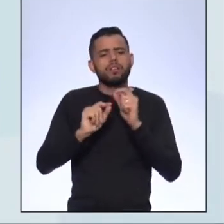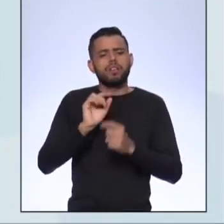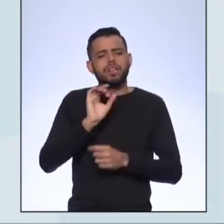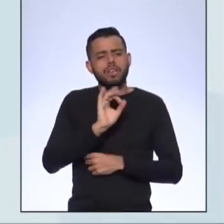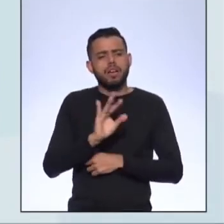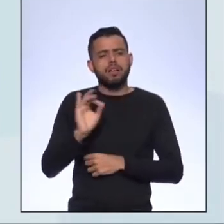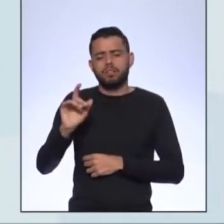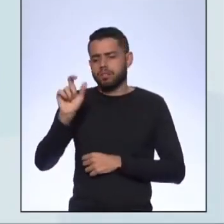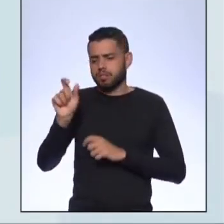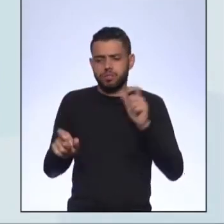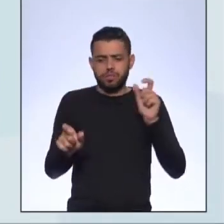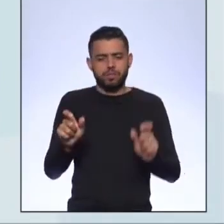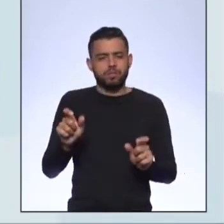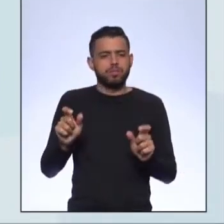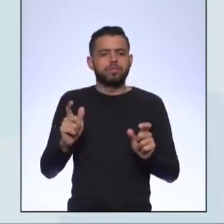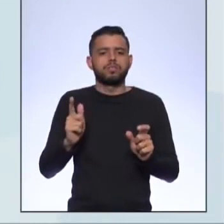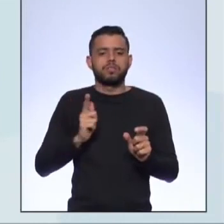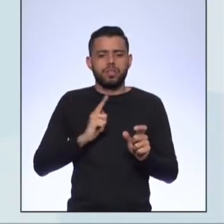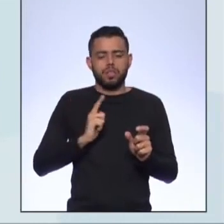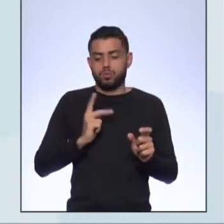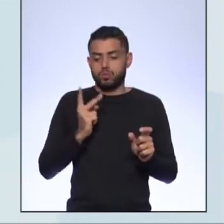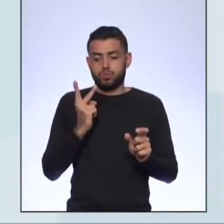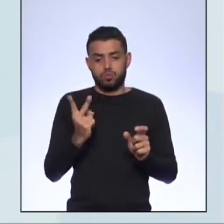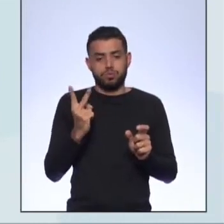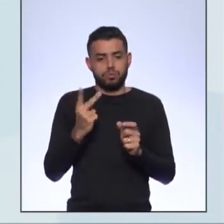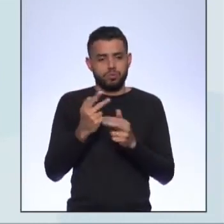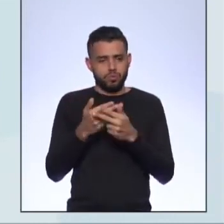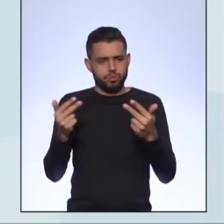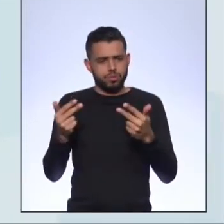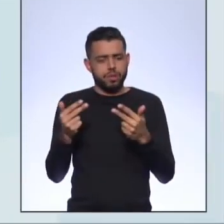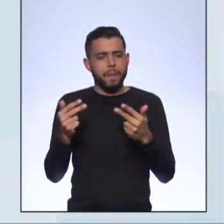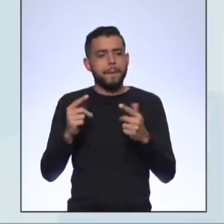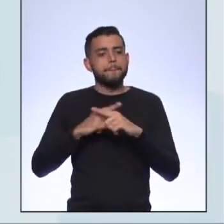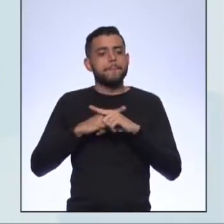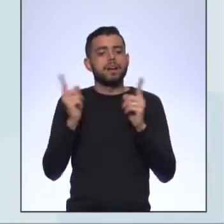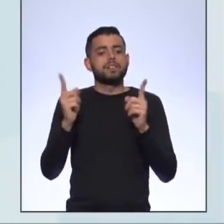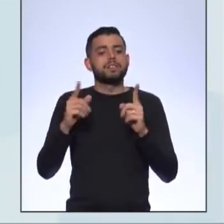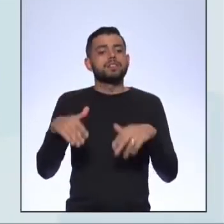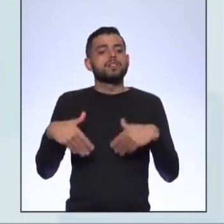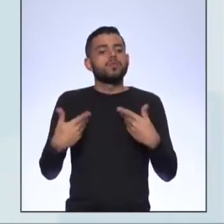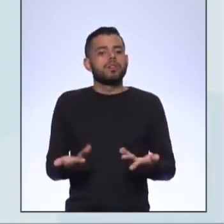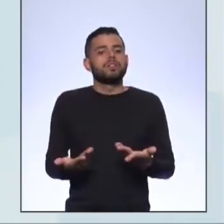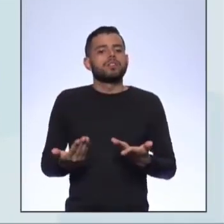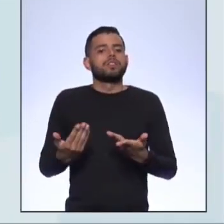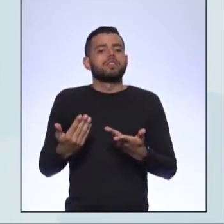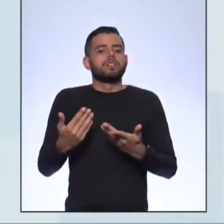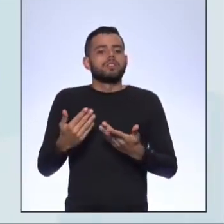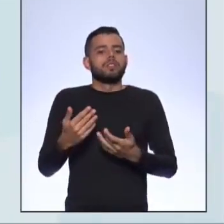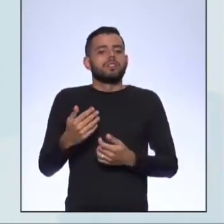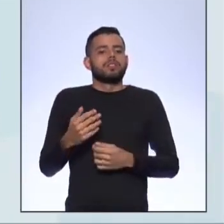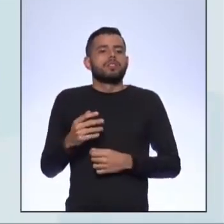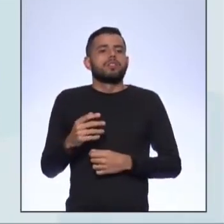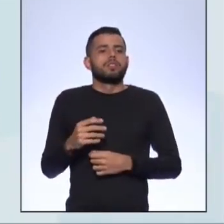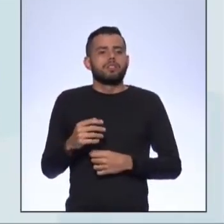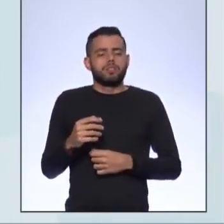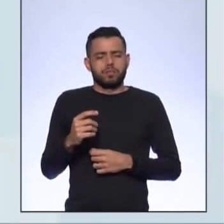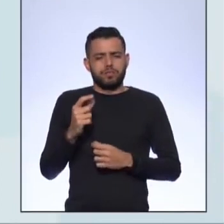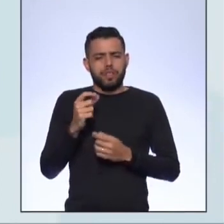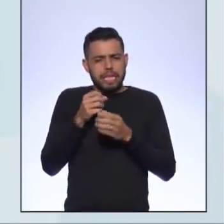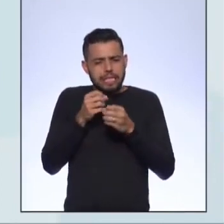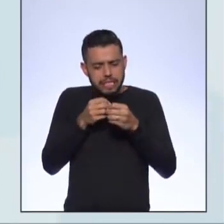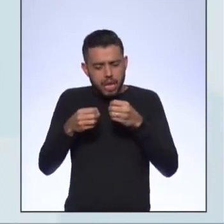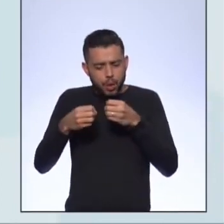indivíduo carrega aí 2 fatores. Só que na hora que a gente vai formar as nossas, né, células,